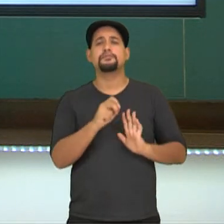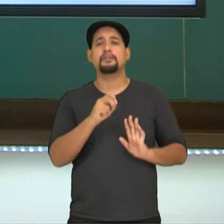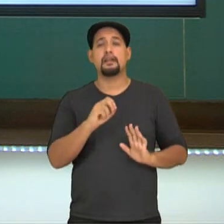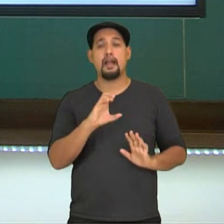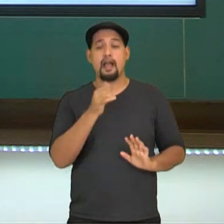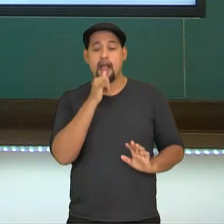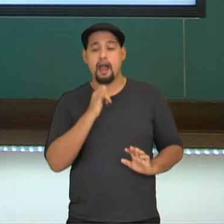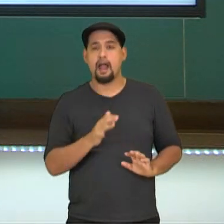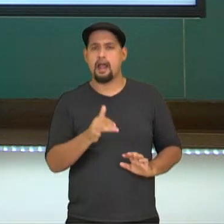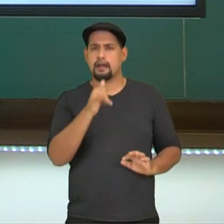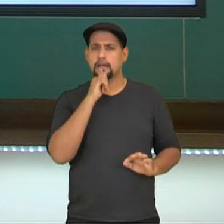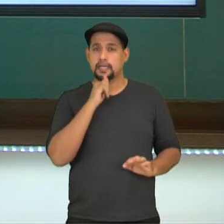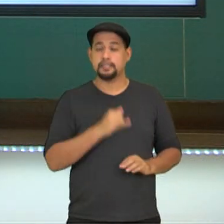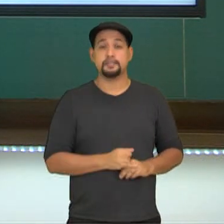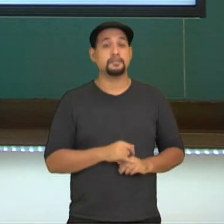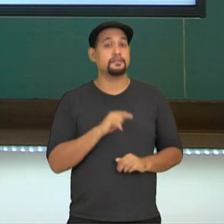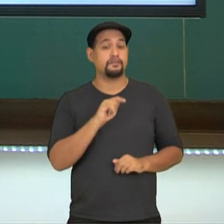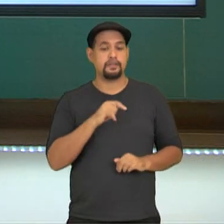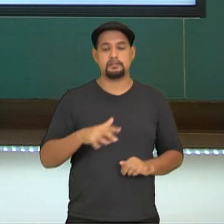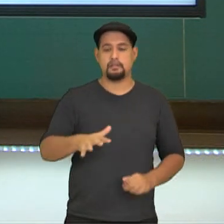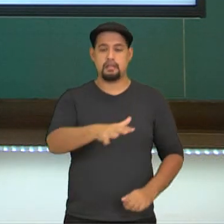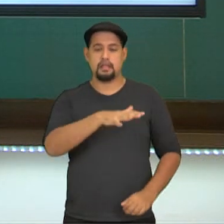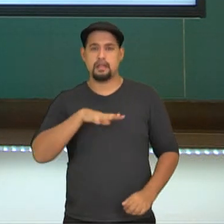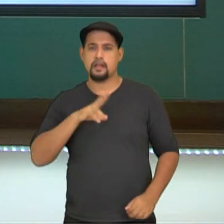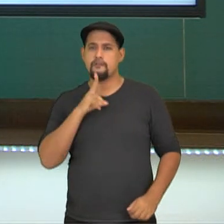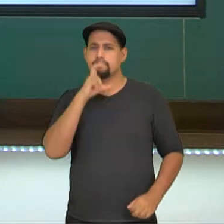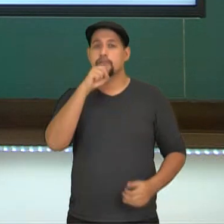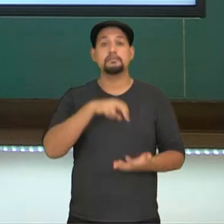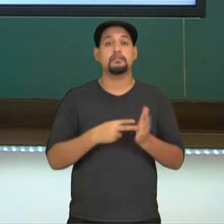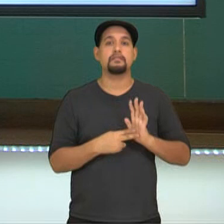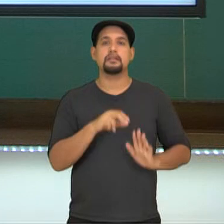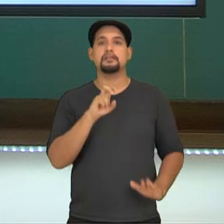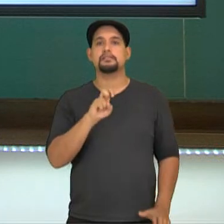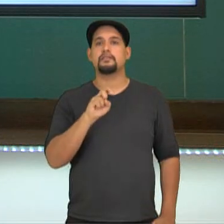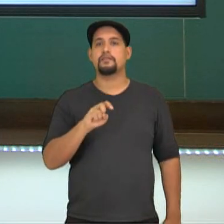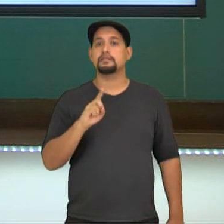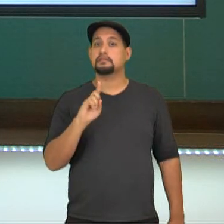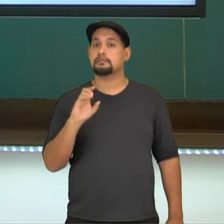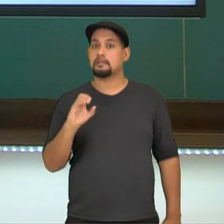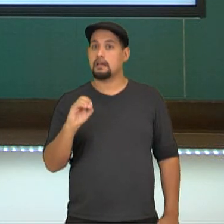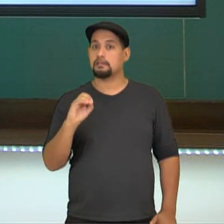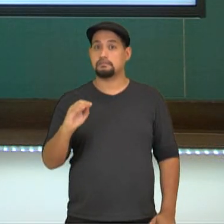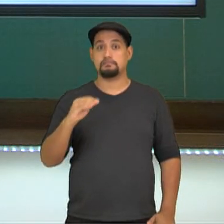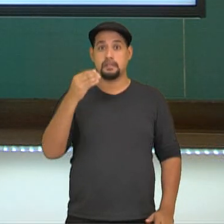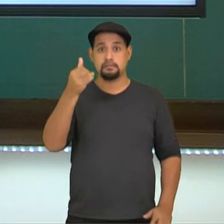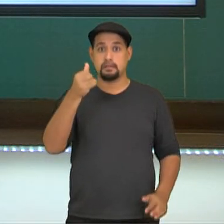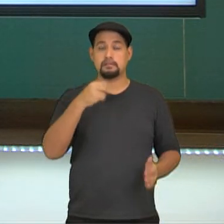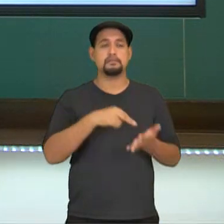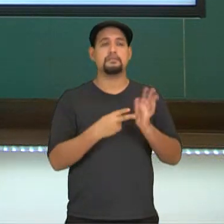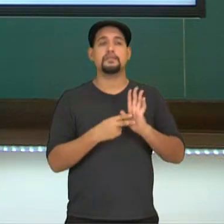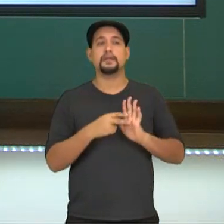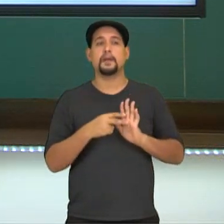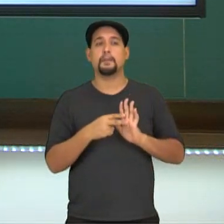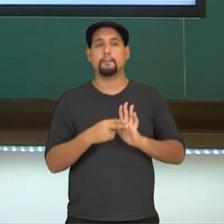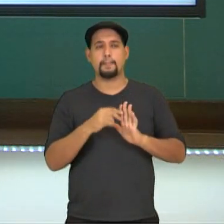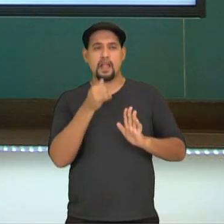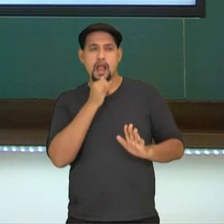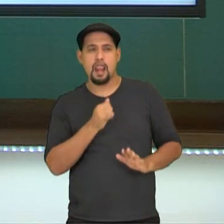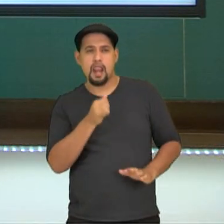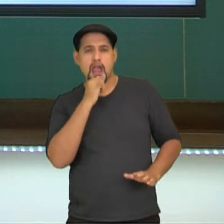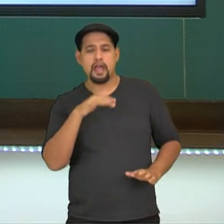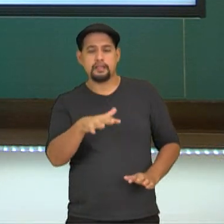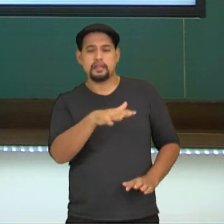carga sensora vezes o campo. A força vai ser 5 vezes 10 elevado a menos 6, que é a carga